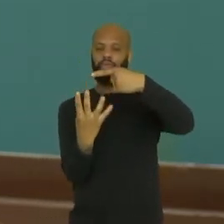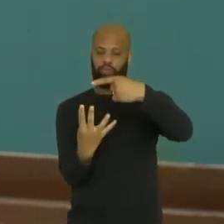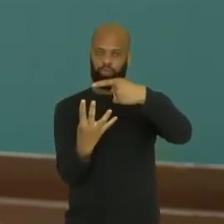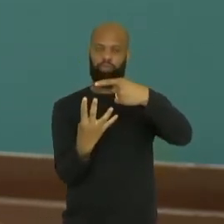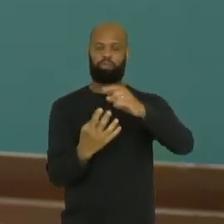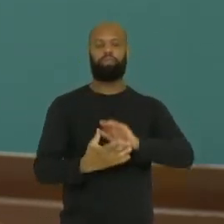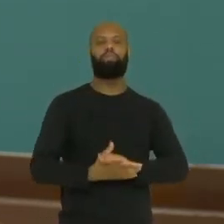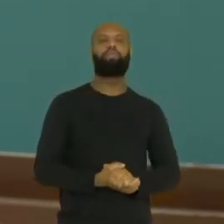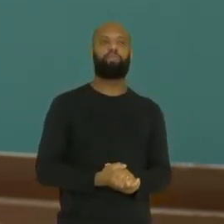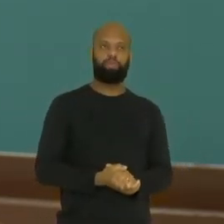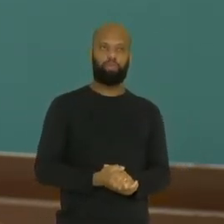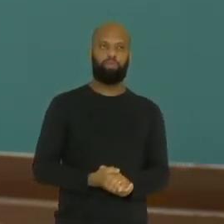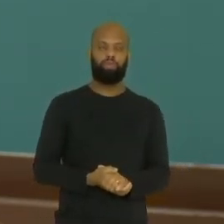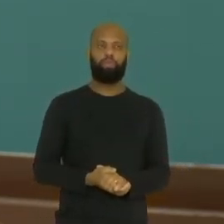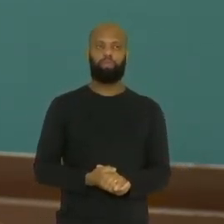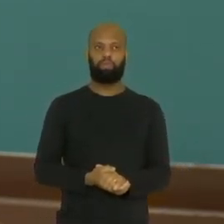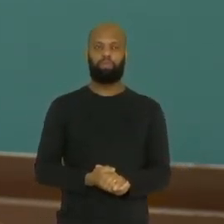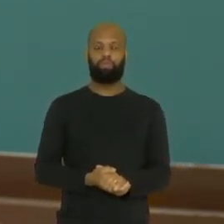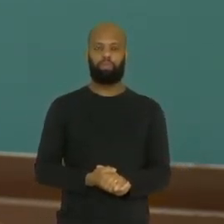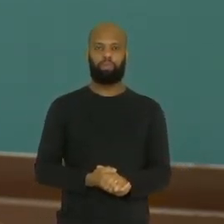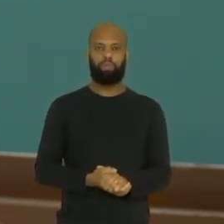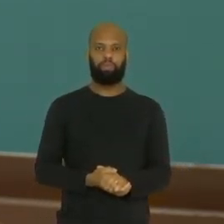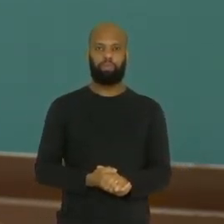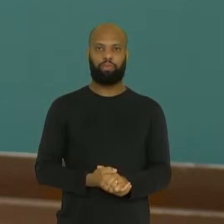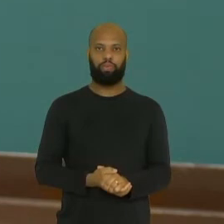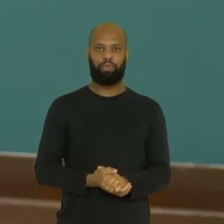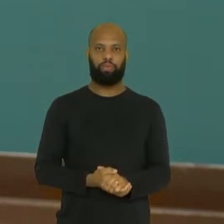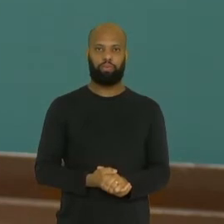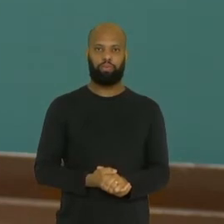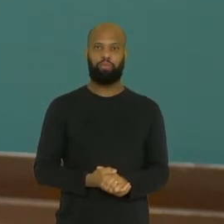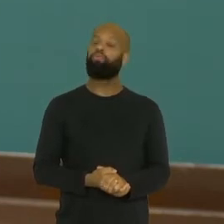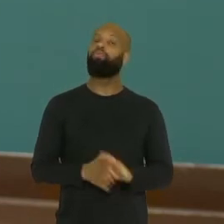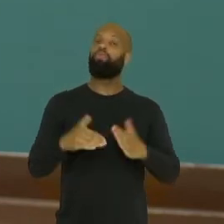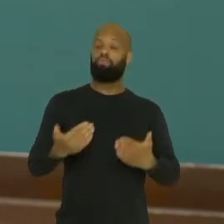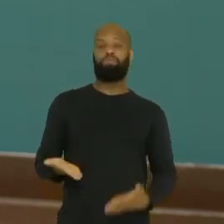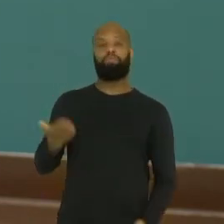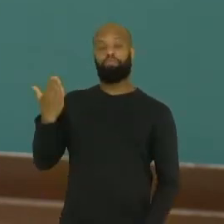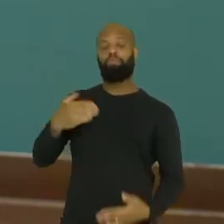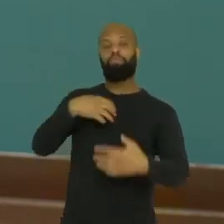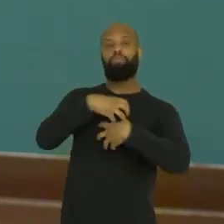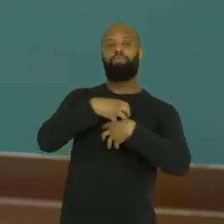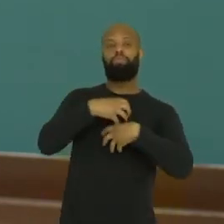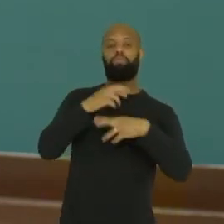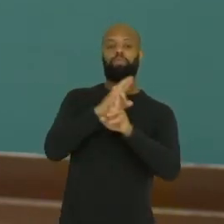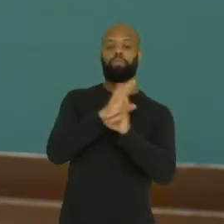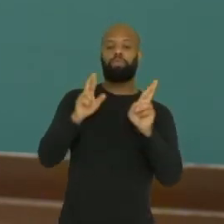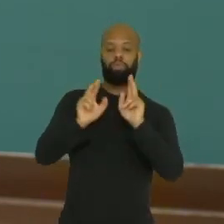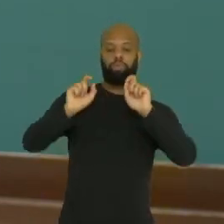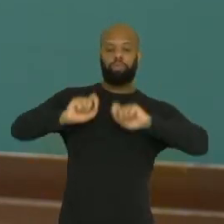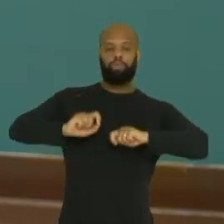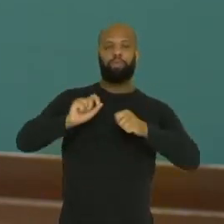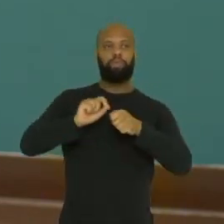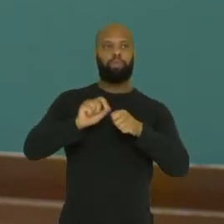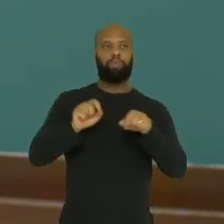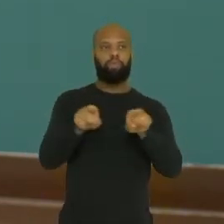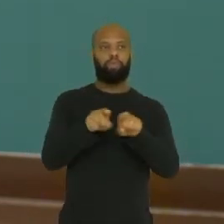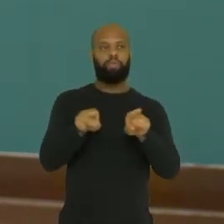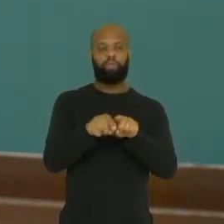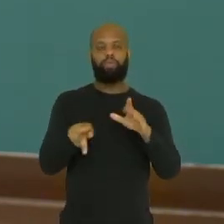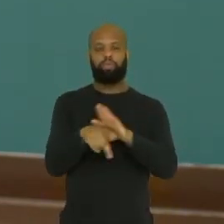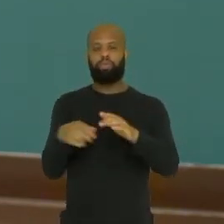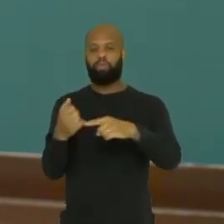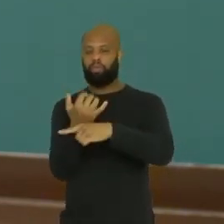3 de 4, por isso, 3/4 de volta. Então, essa é uma associação que a gente pode fazer, né, com as